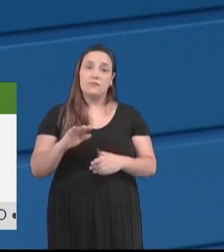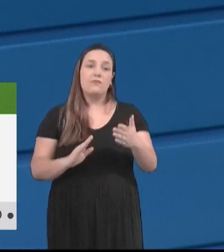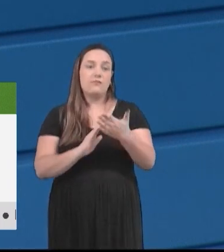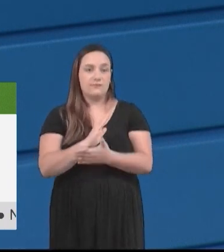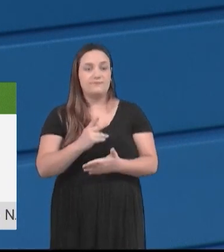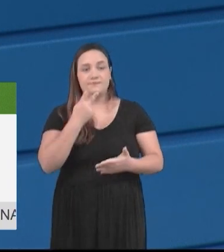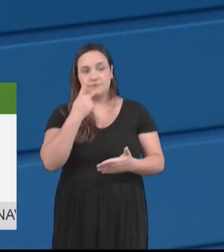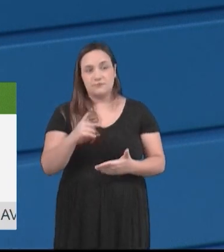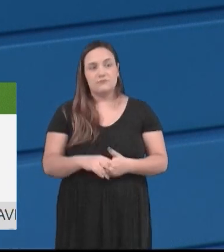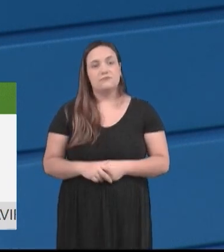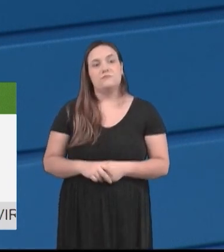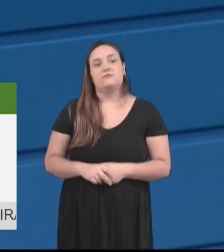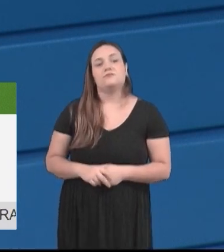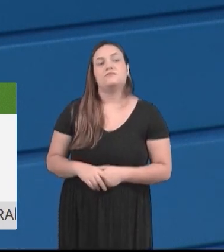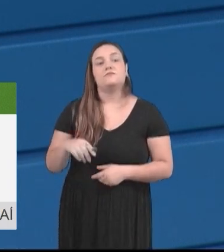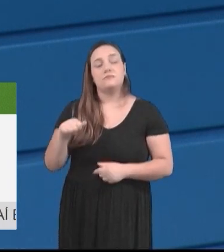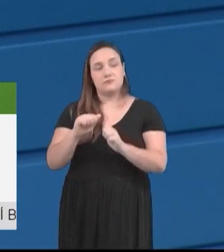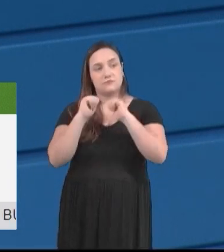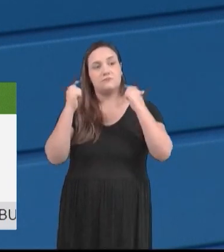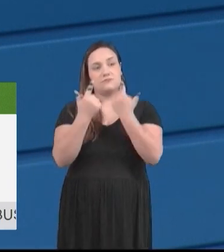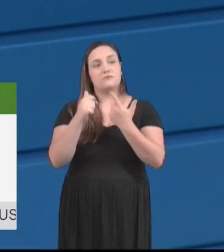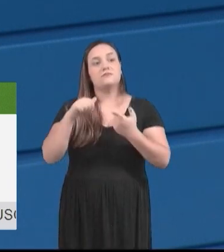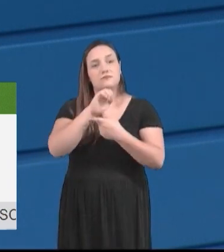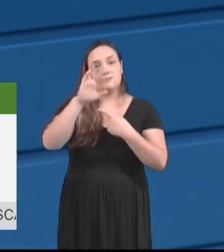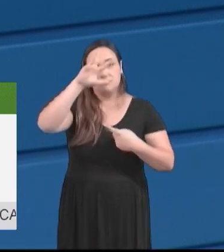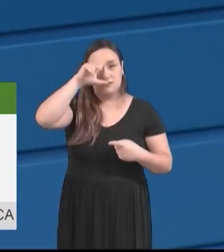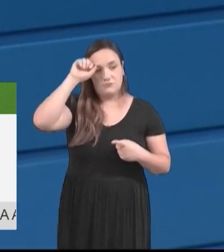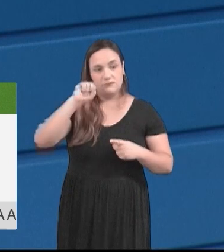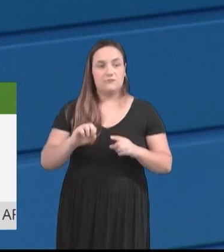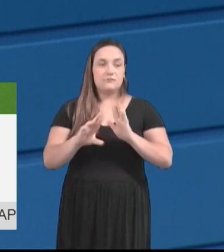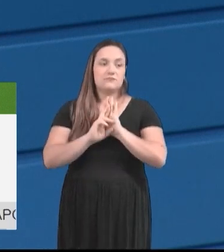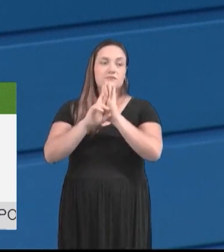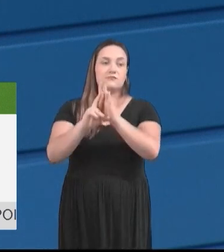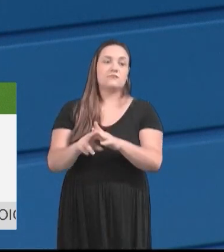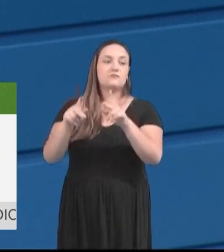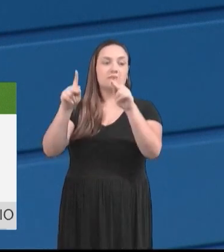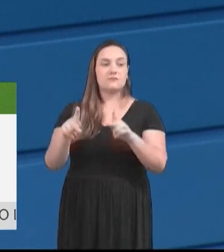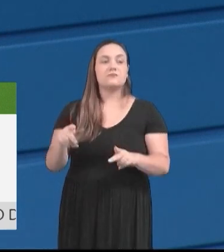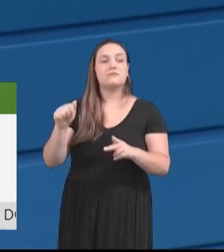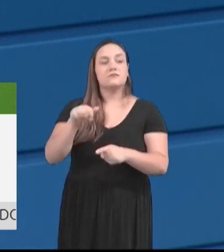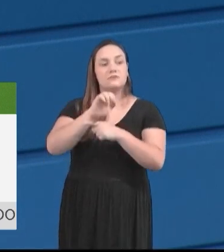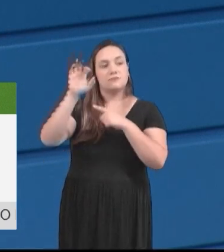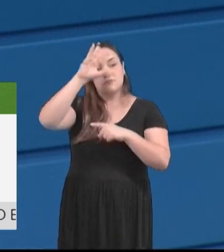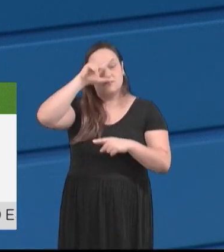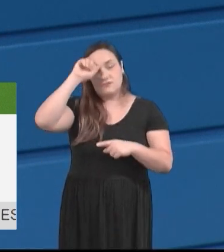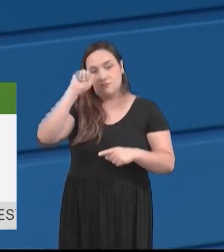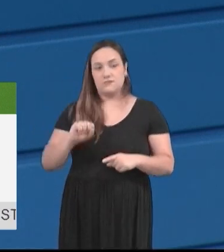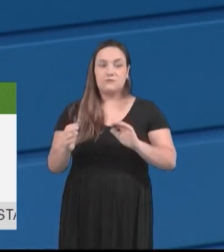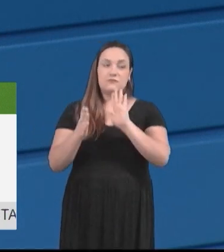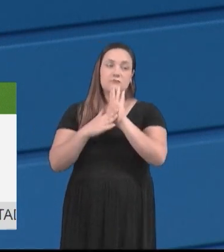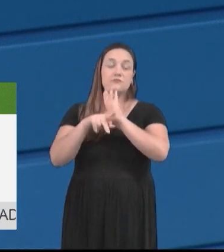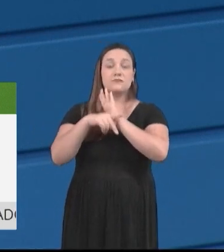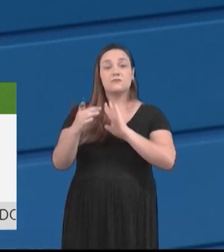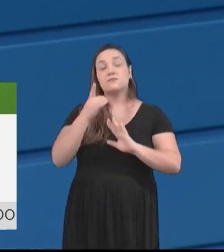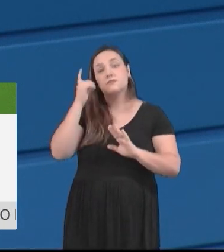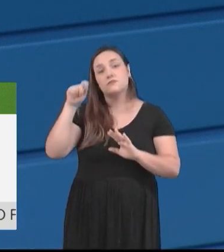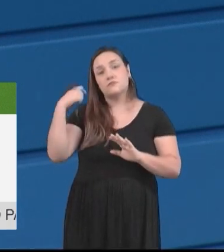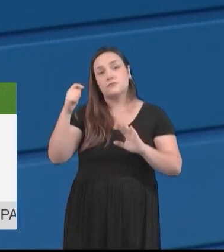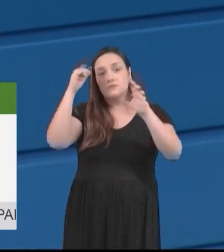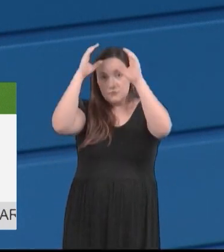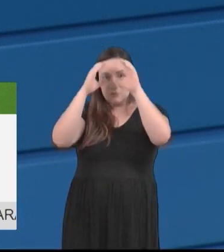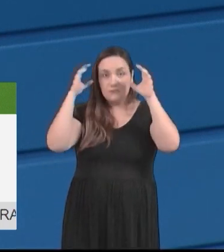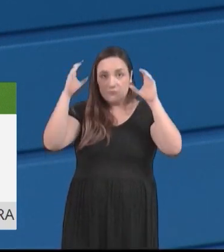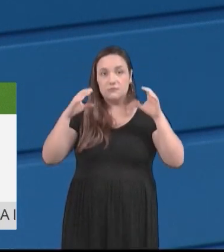forma: a Assembleia Legislativa do Estado de Mato Grosso do Sul, legítima representante da população sul-mato-grossense, por proposição do deputado